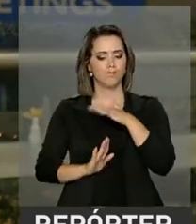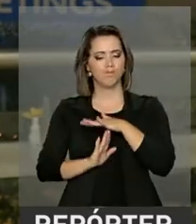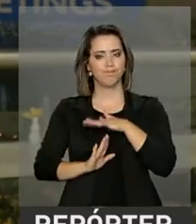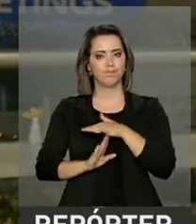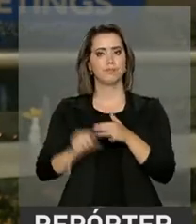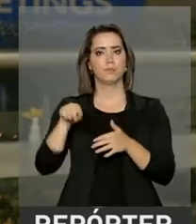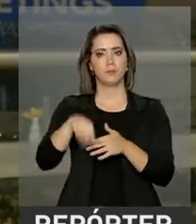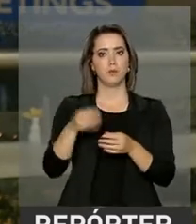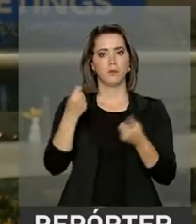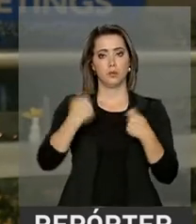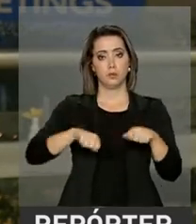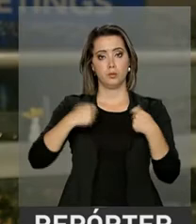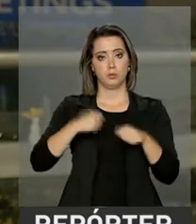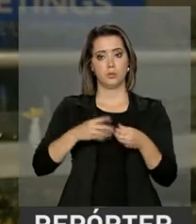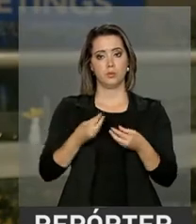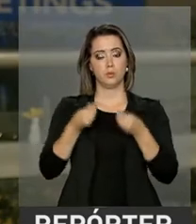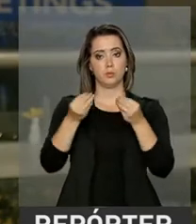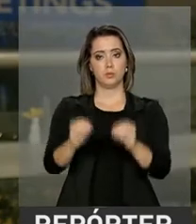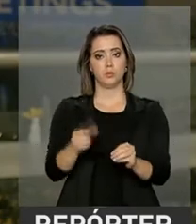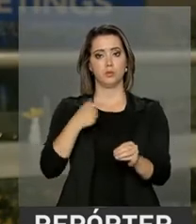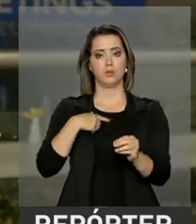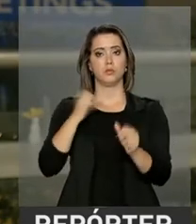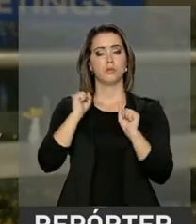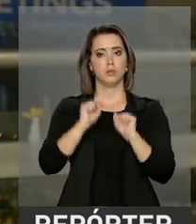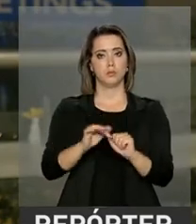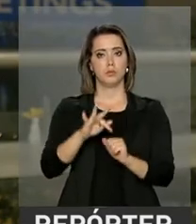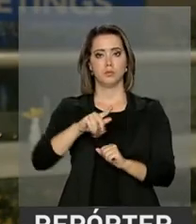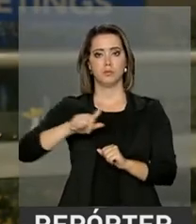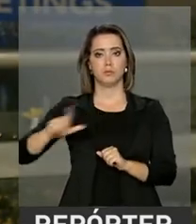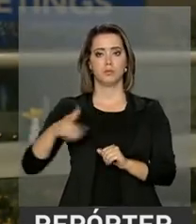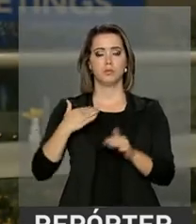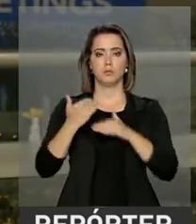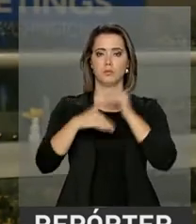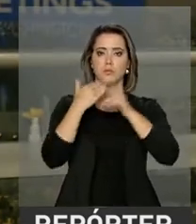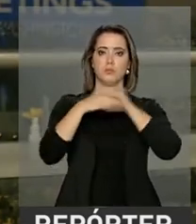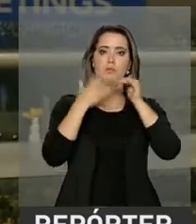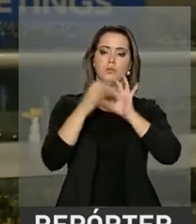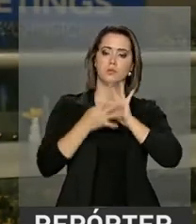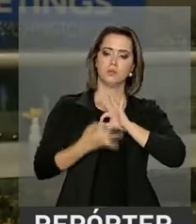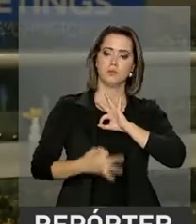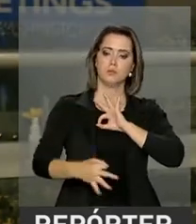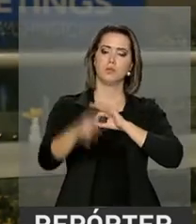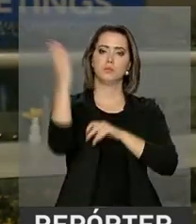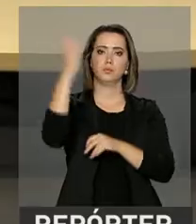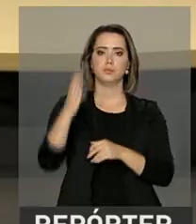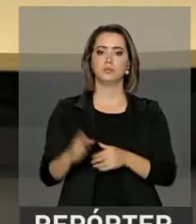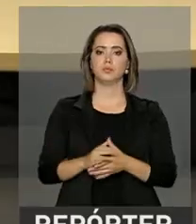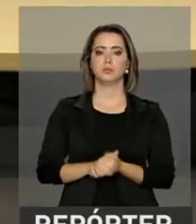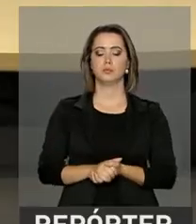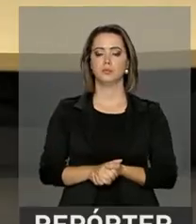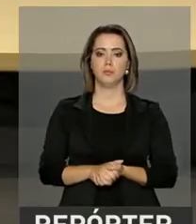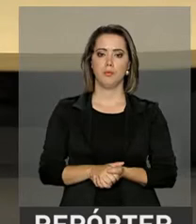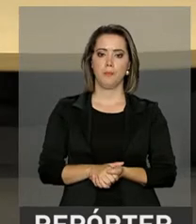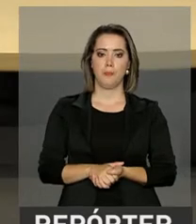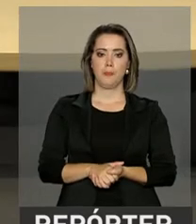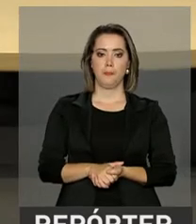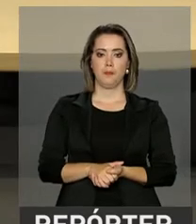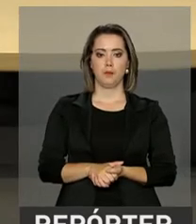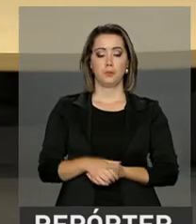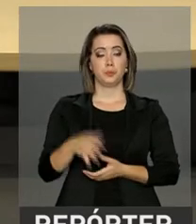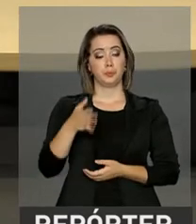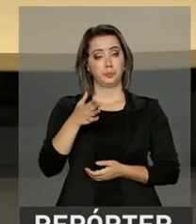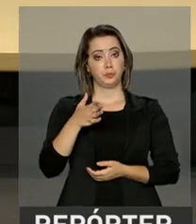que era necessário para garantir o benefício fiscal e o crescimento de longo prazo do Brasil. Eu acho que nós estamos